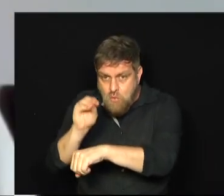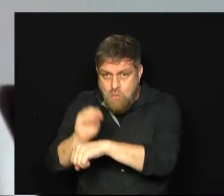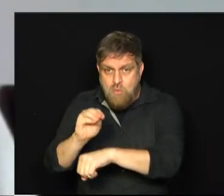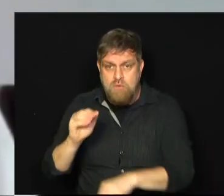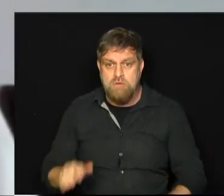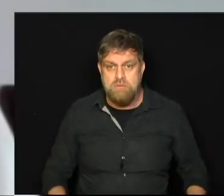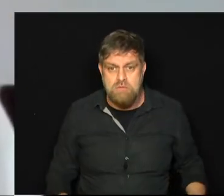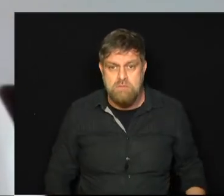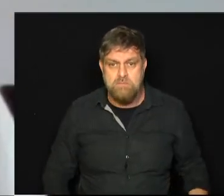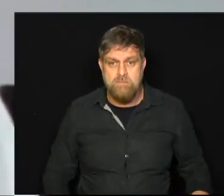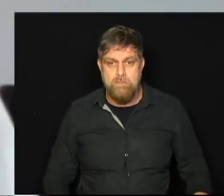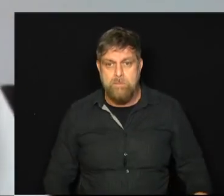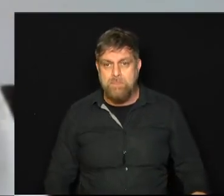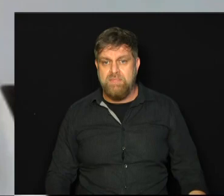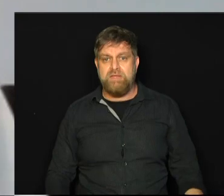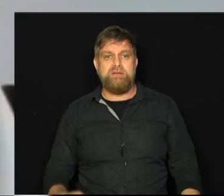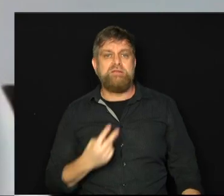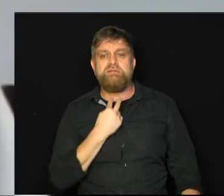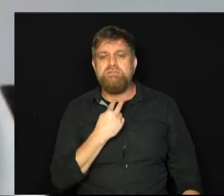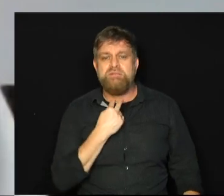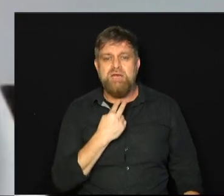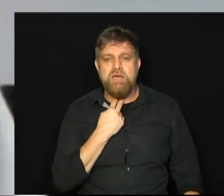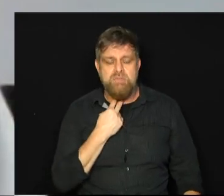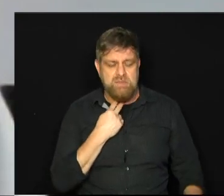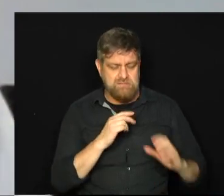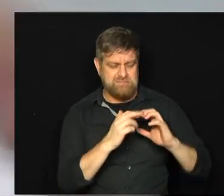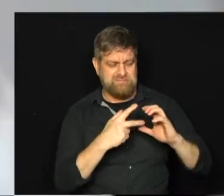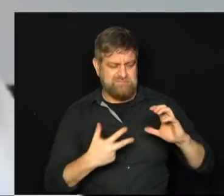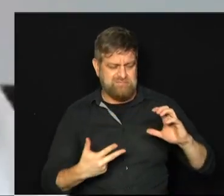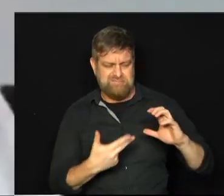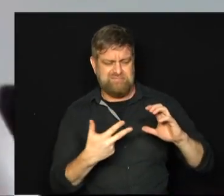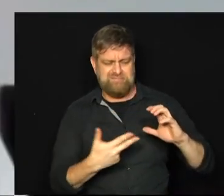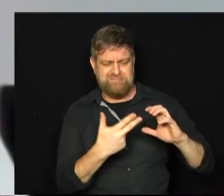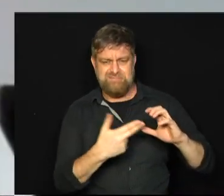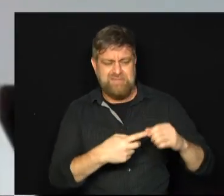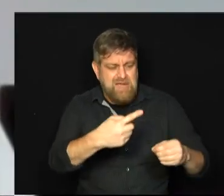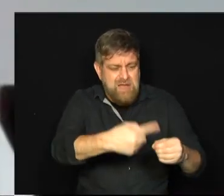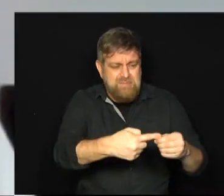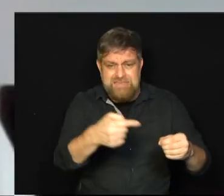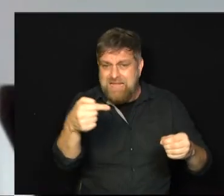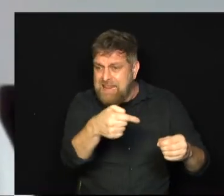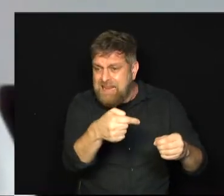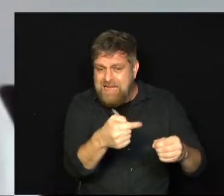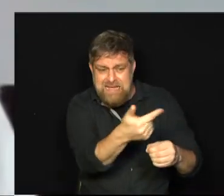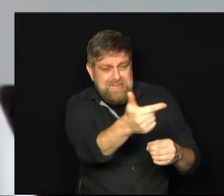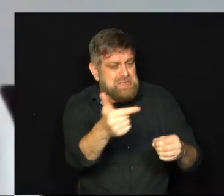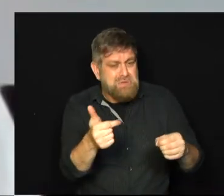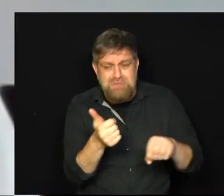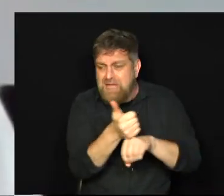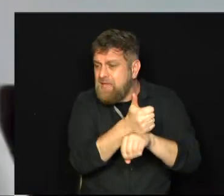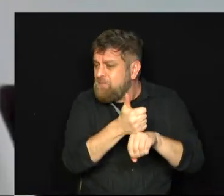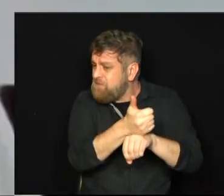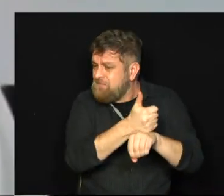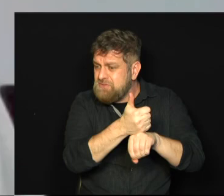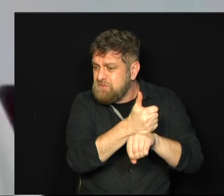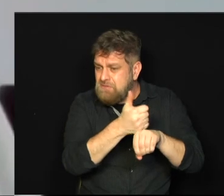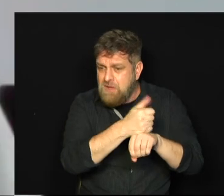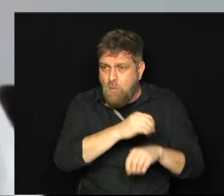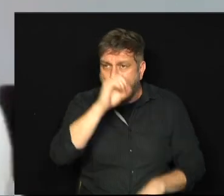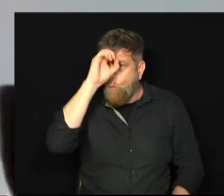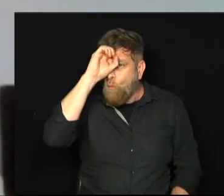rede do cuidado. Não deixar operar o crânio de uma criança em uma cidade que não tem condição, que não tem equipe